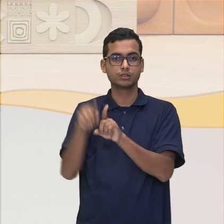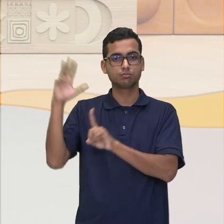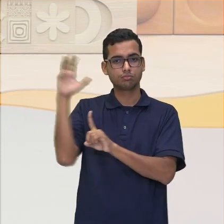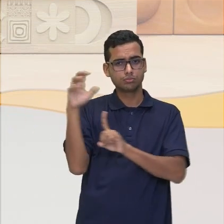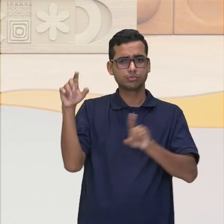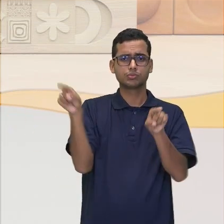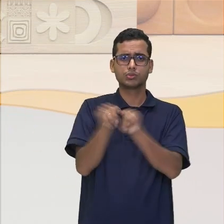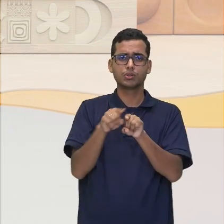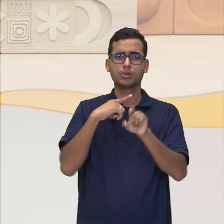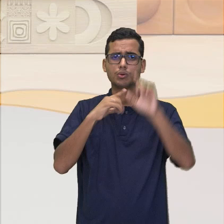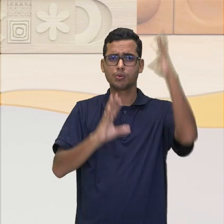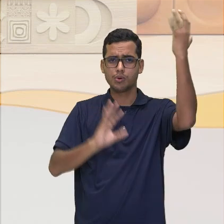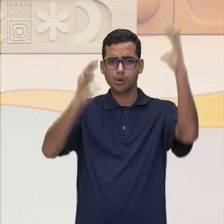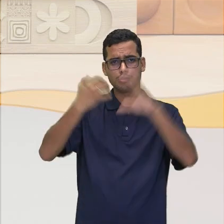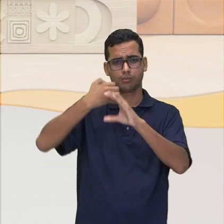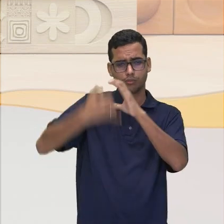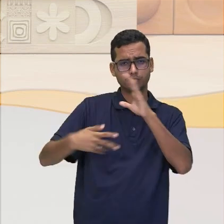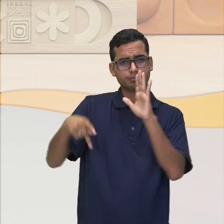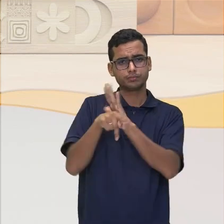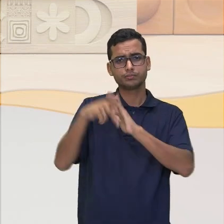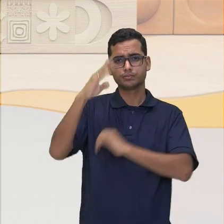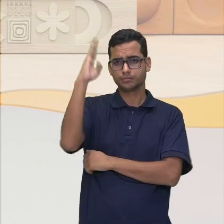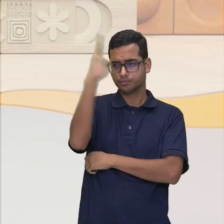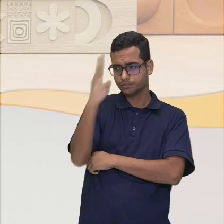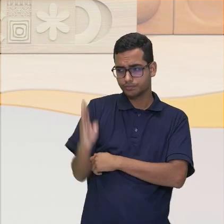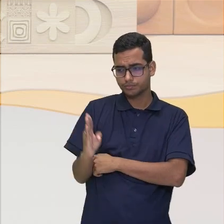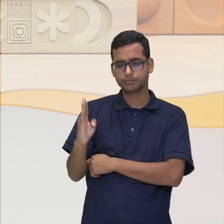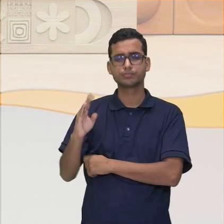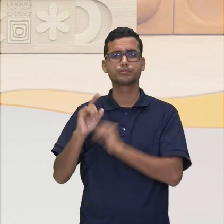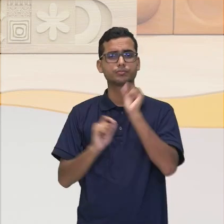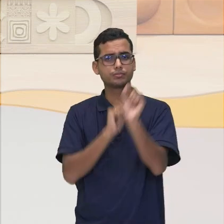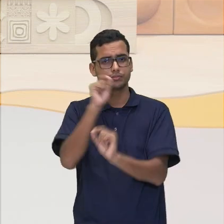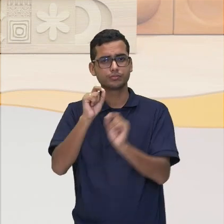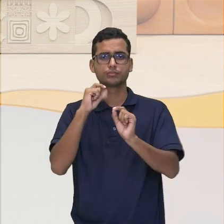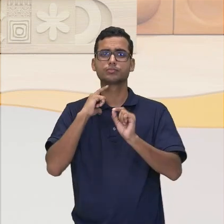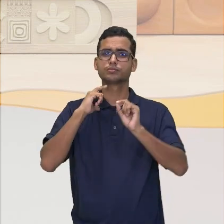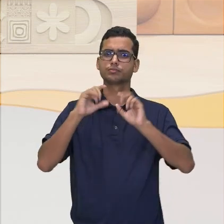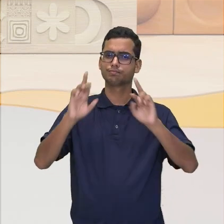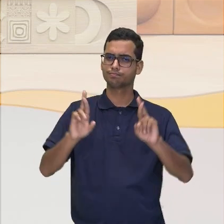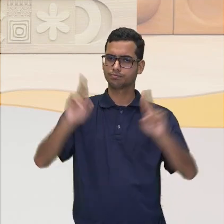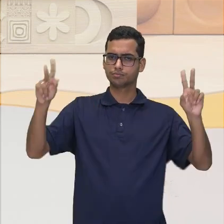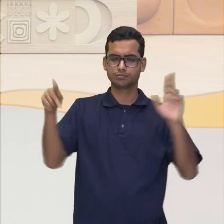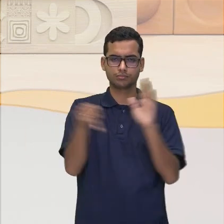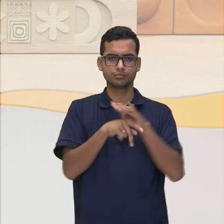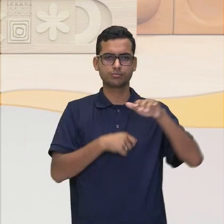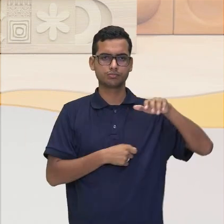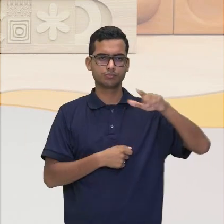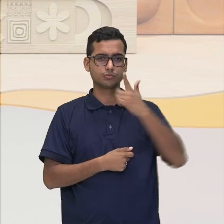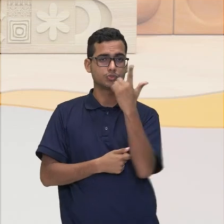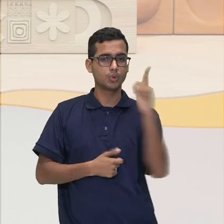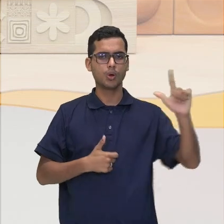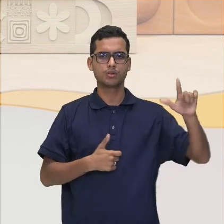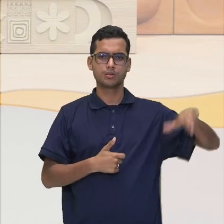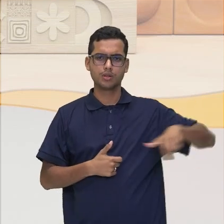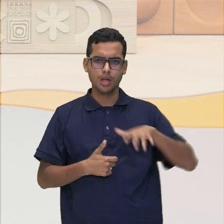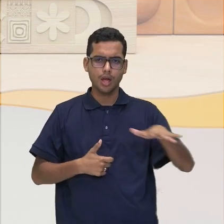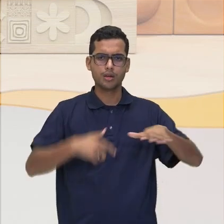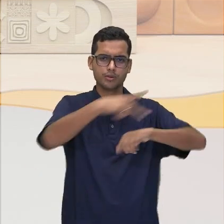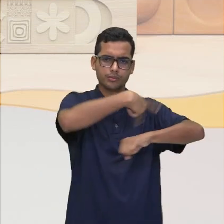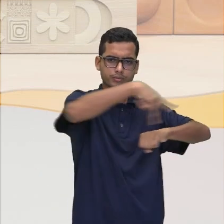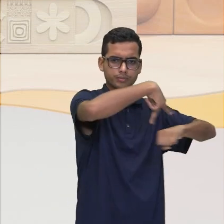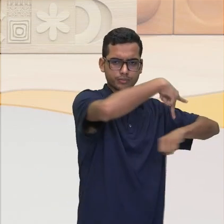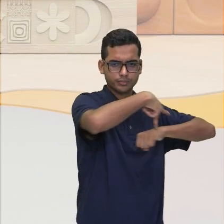tem características no território brasileiro que são ali diferenciadas dessas áreas, tá bom? E aí nós vamos